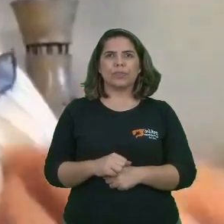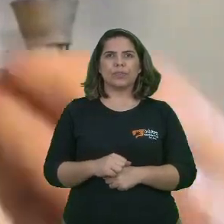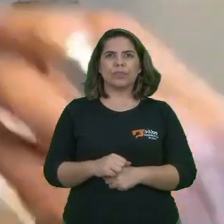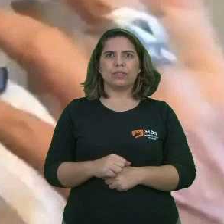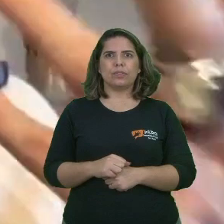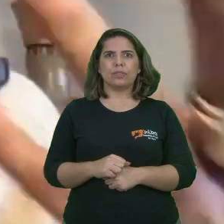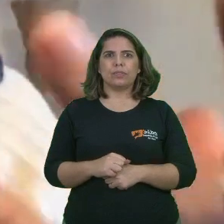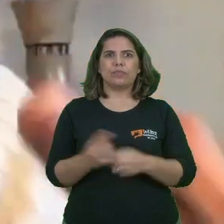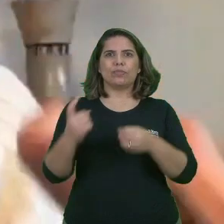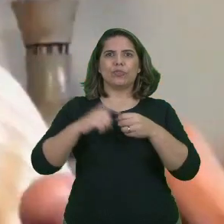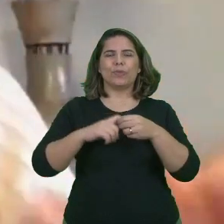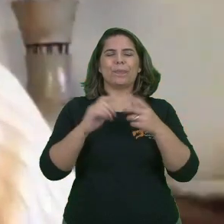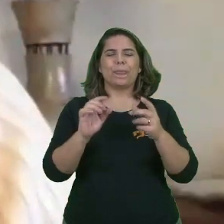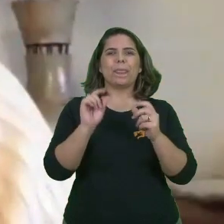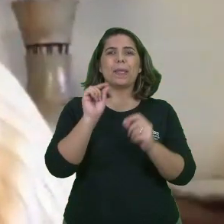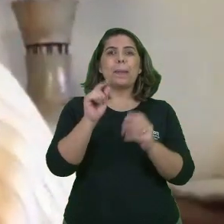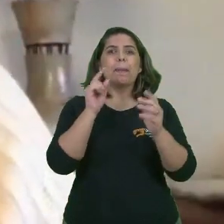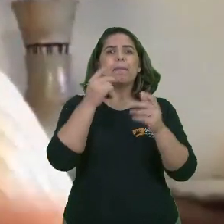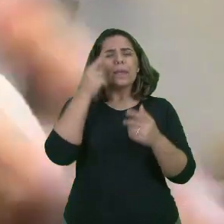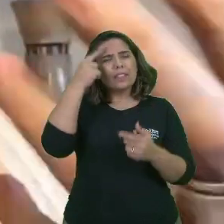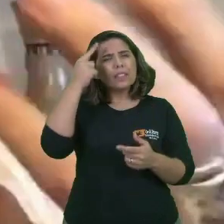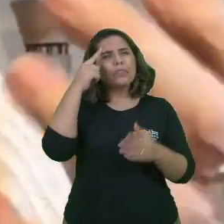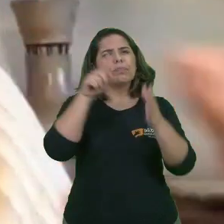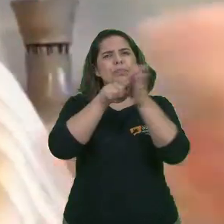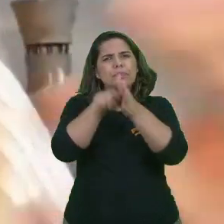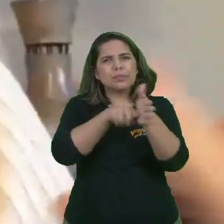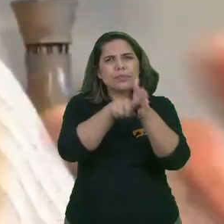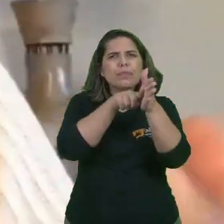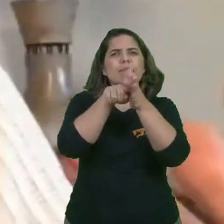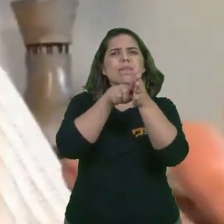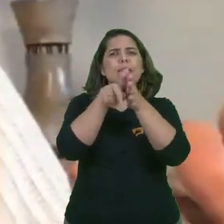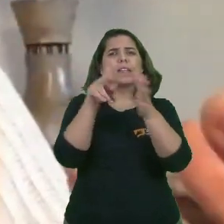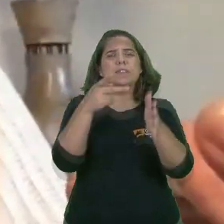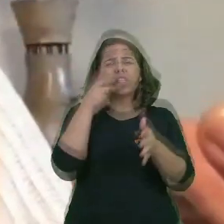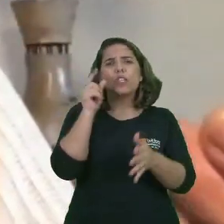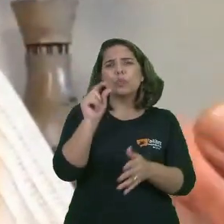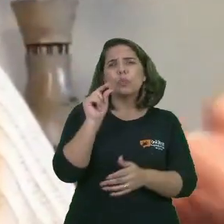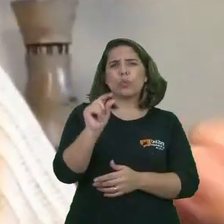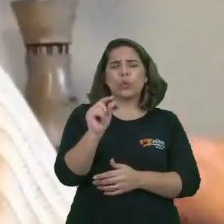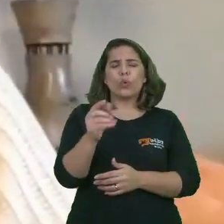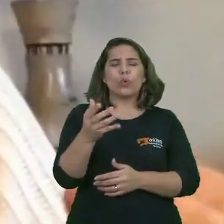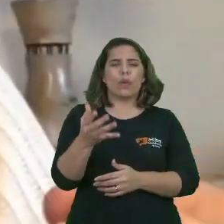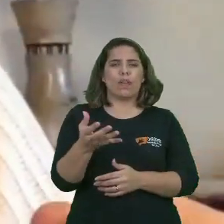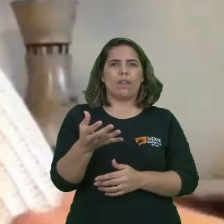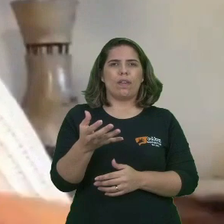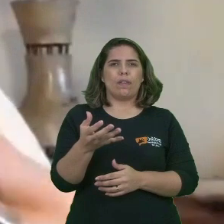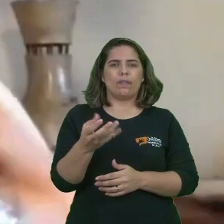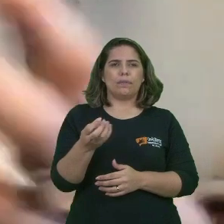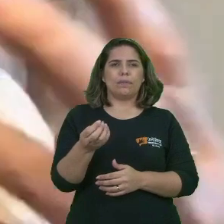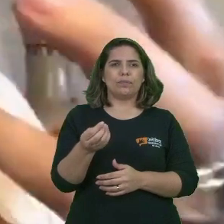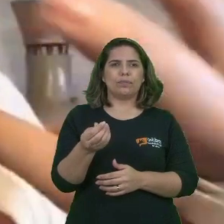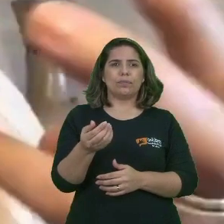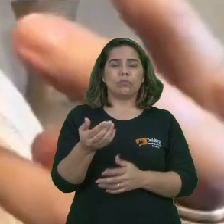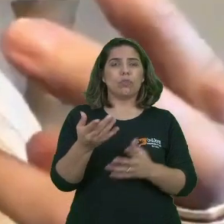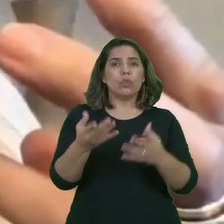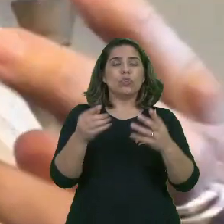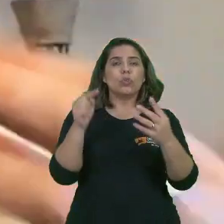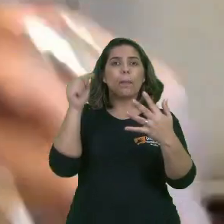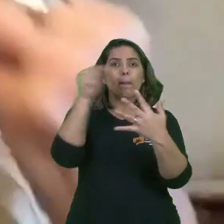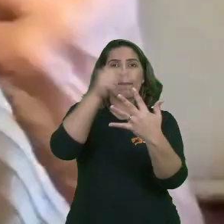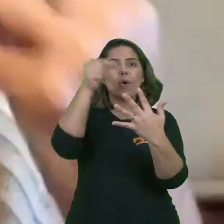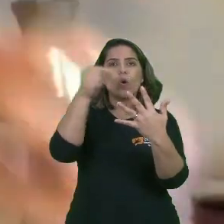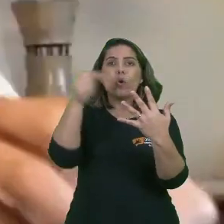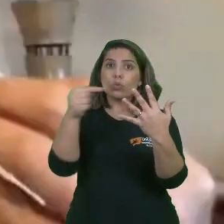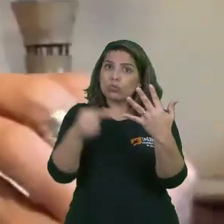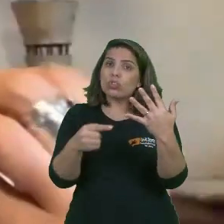um pouco pensando na pesquisa que você tocasse um pouco né os pontos de